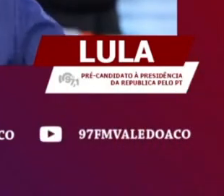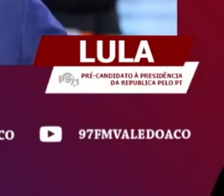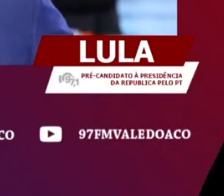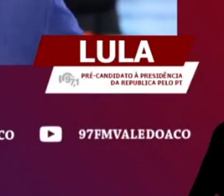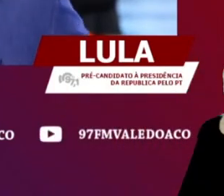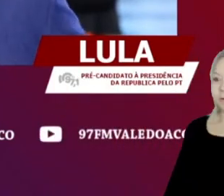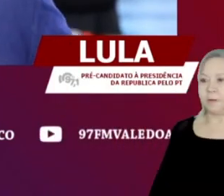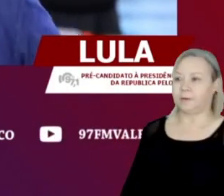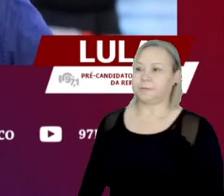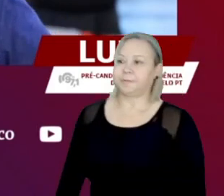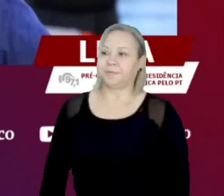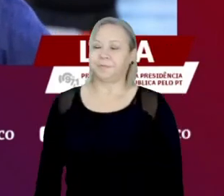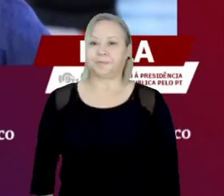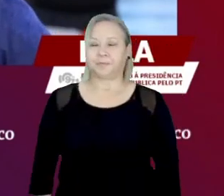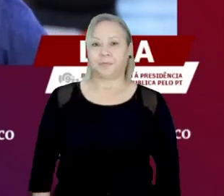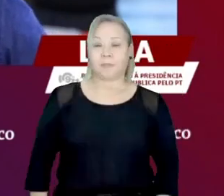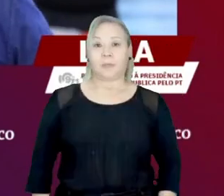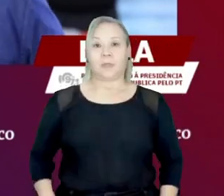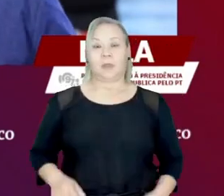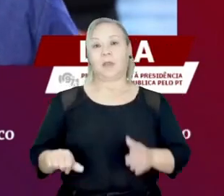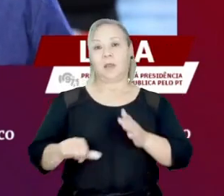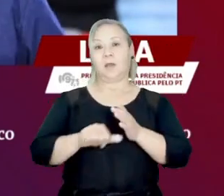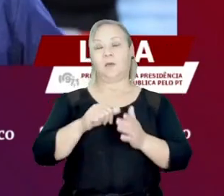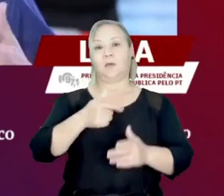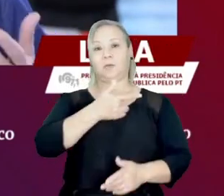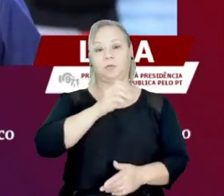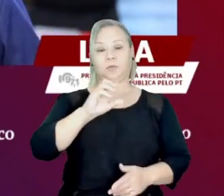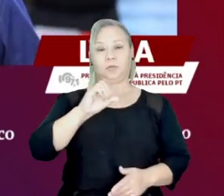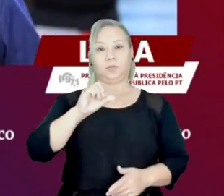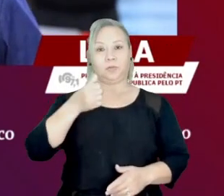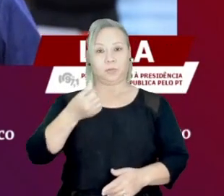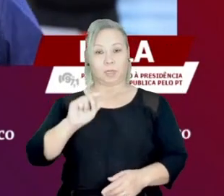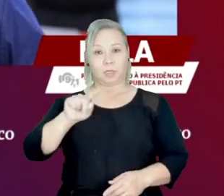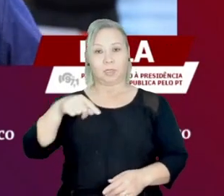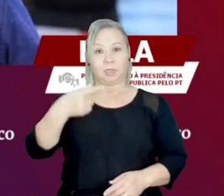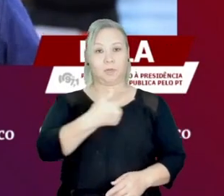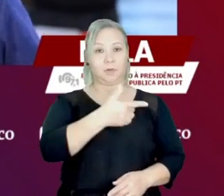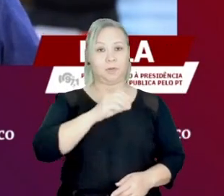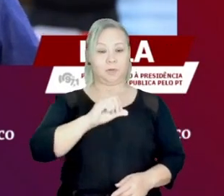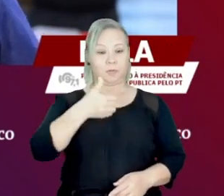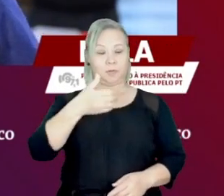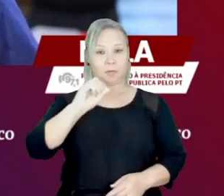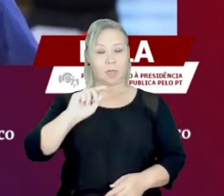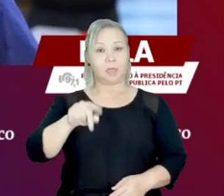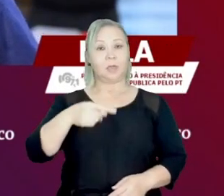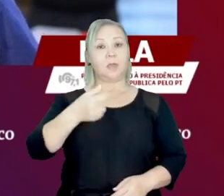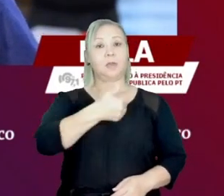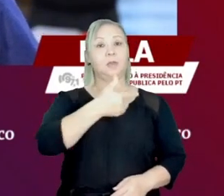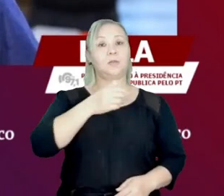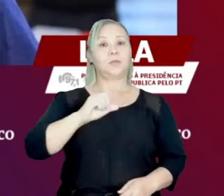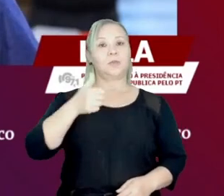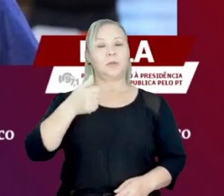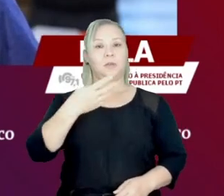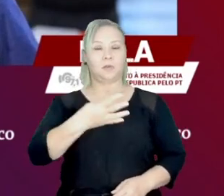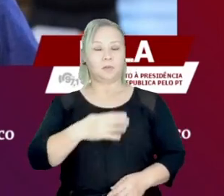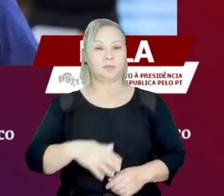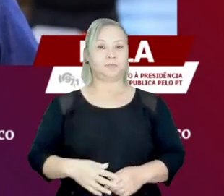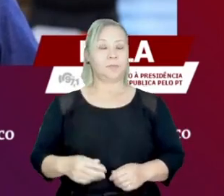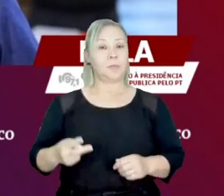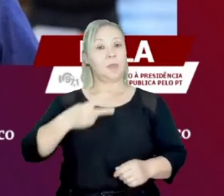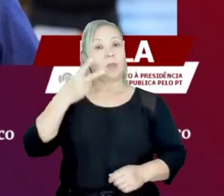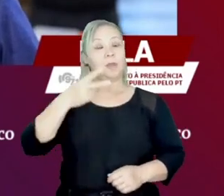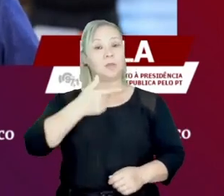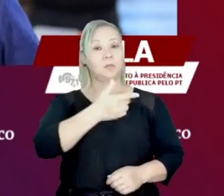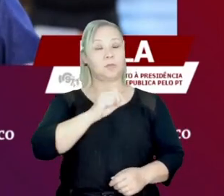agora estamos em primeiro outra vez? Você acha que se a urna roubasse, a gente teria ganho as eleições? Ora, meu Deus do